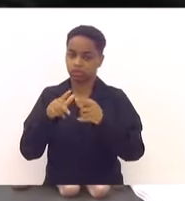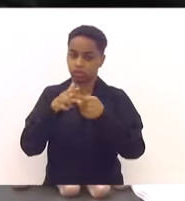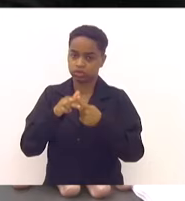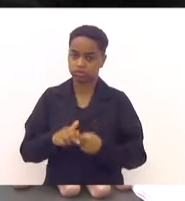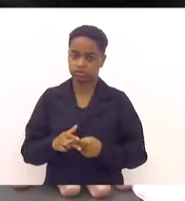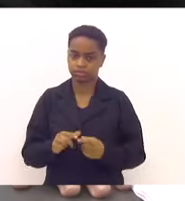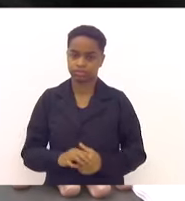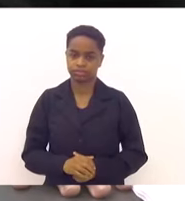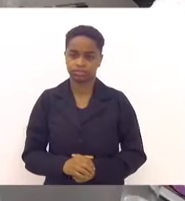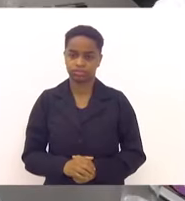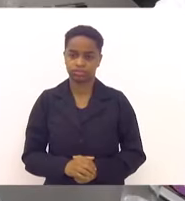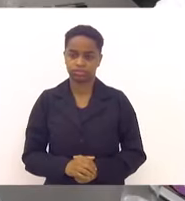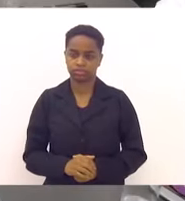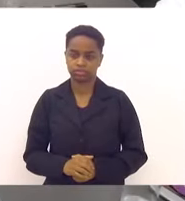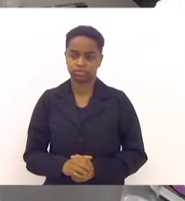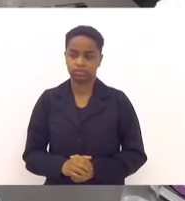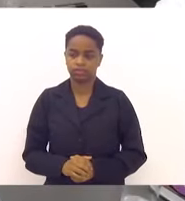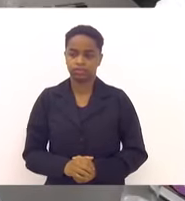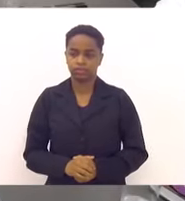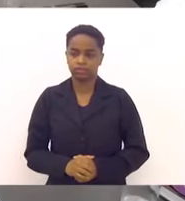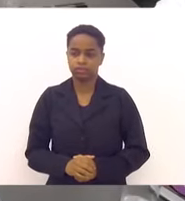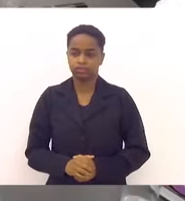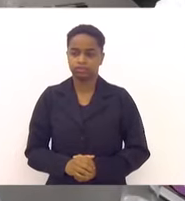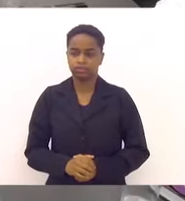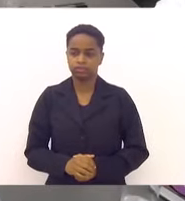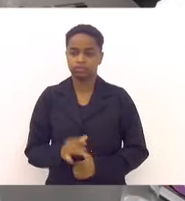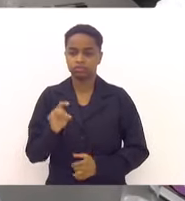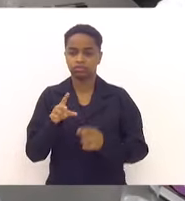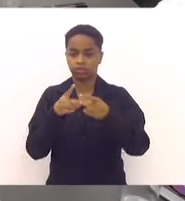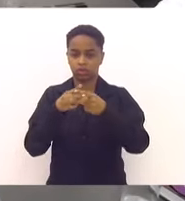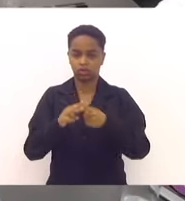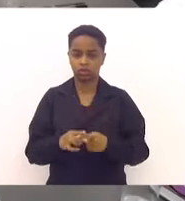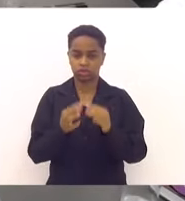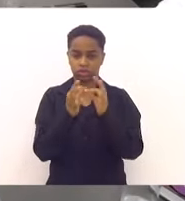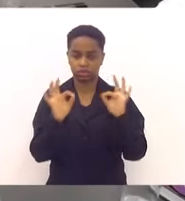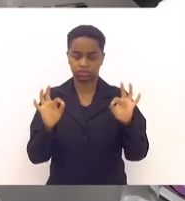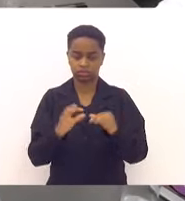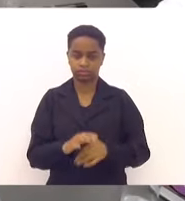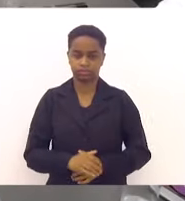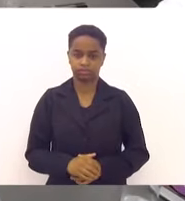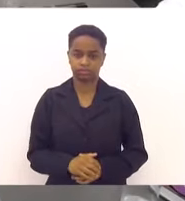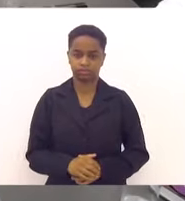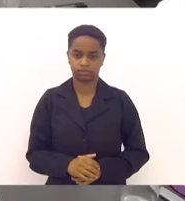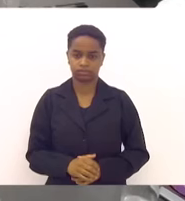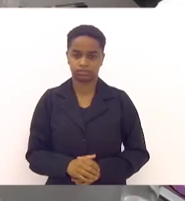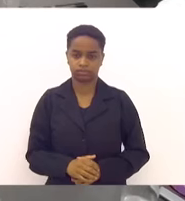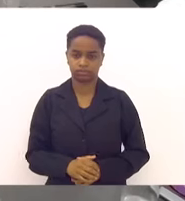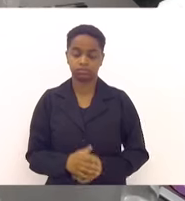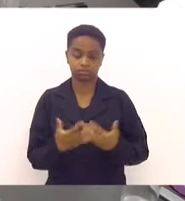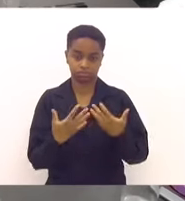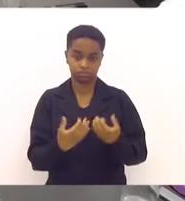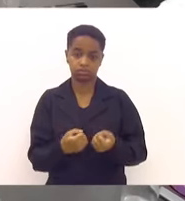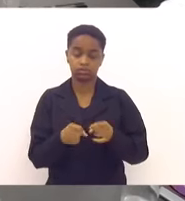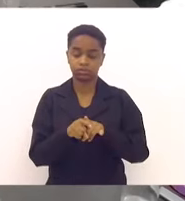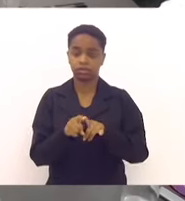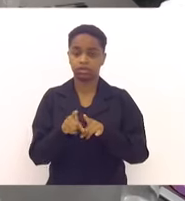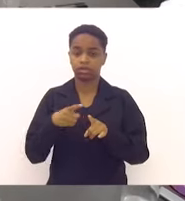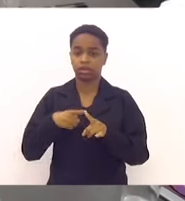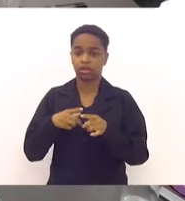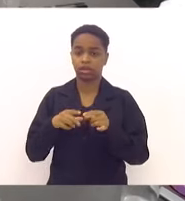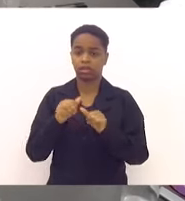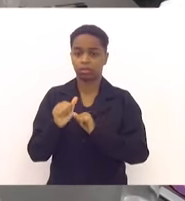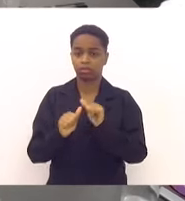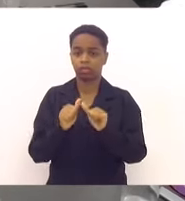Perfeito. Então. Para retificar o texto. Perfeito. absorvido. E tem uma retificação também de 20%,